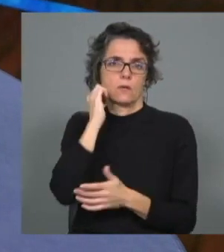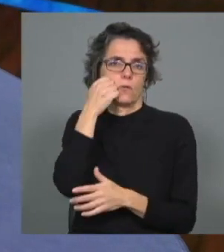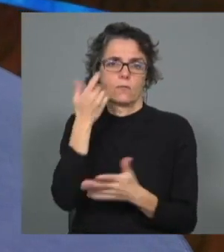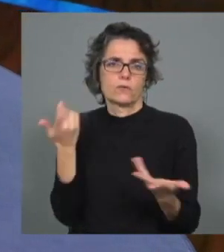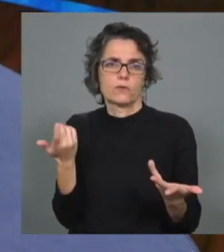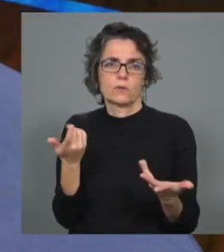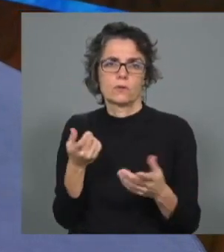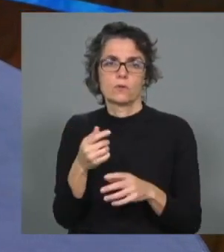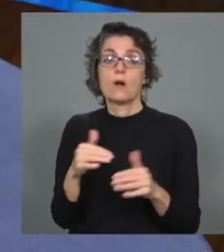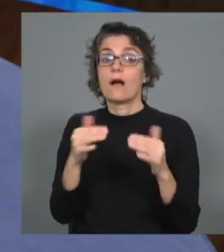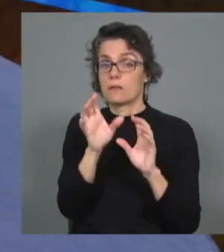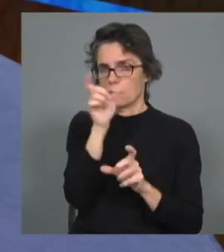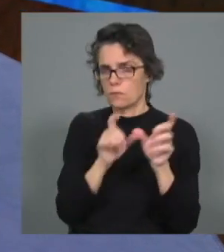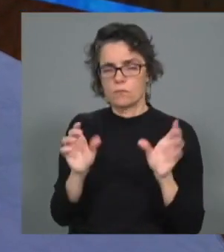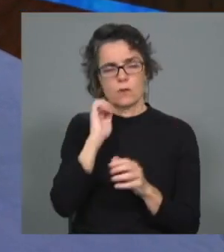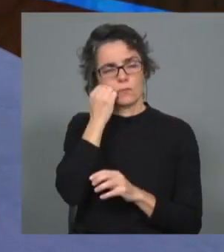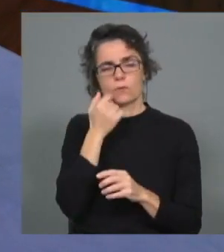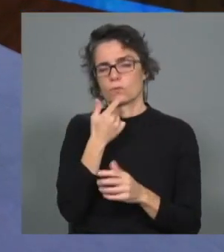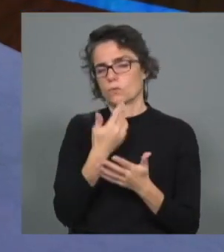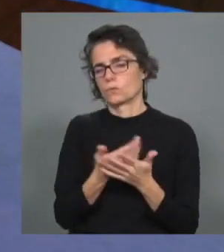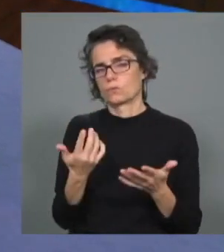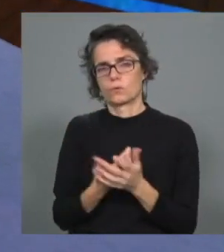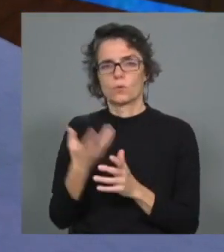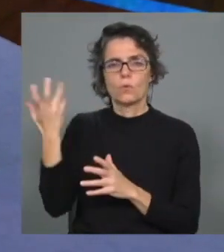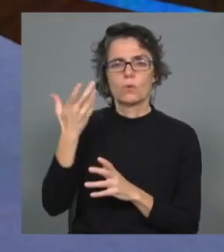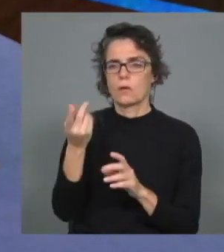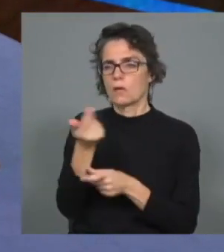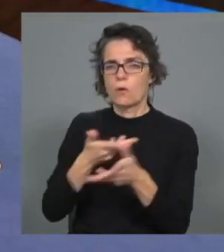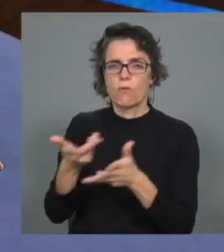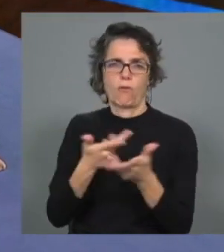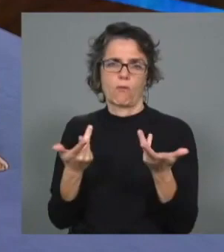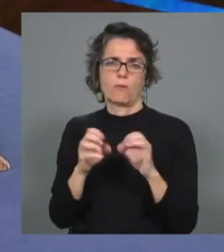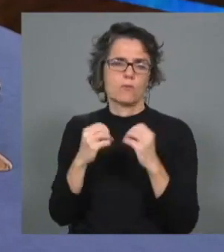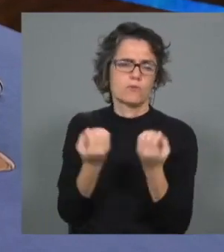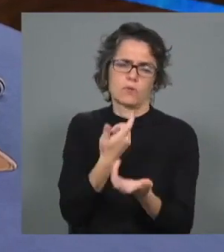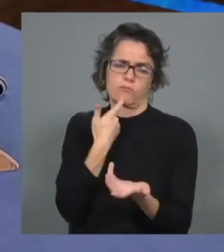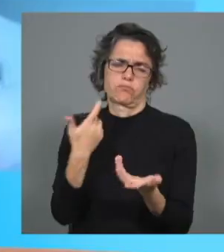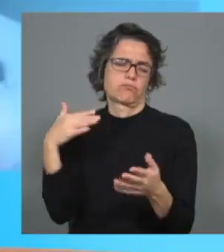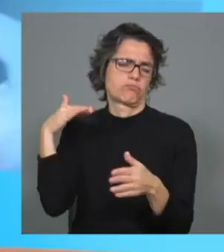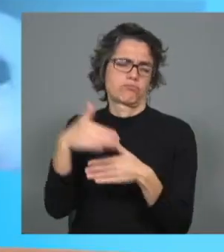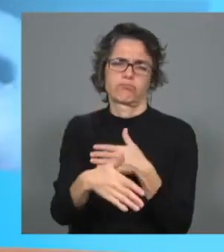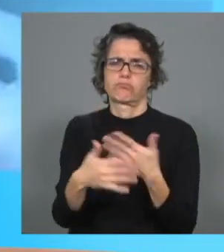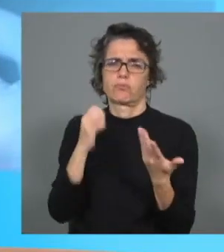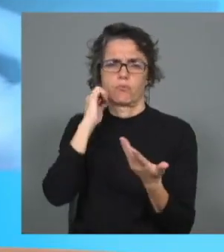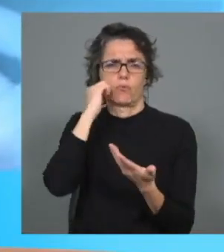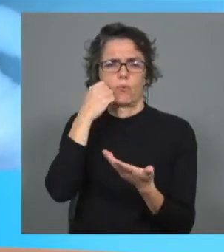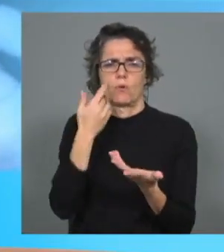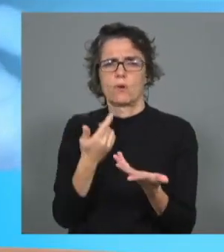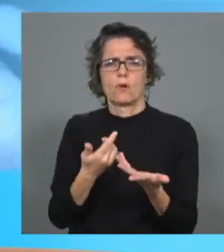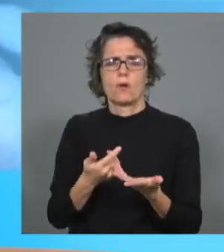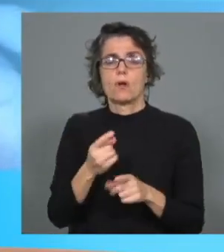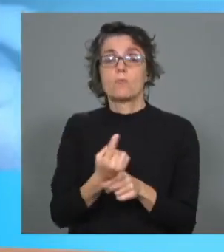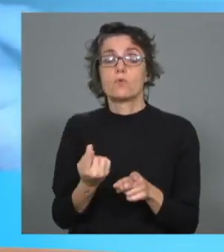tremendas, com humanas, sociais, culturais, económicas, todas as que podemos acrescentar aqui, porque, na realidade, o